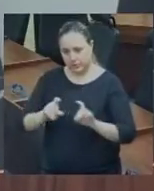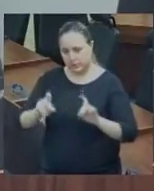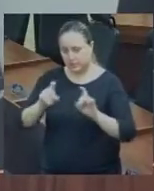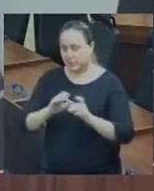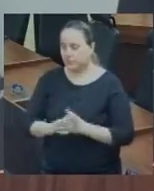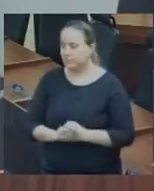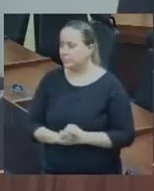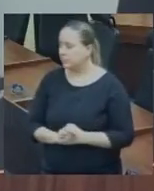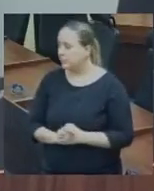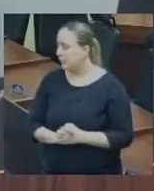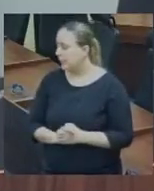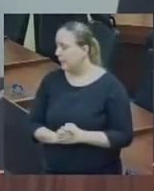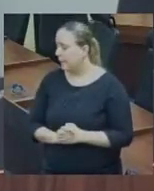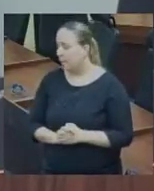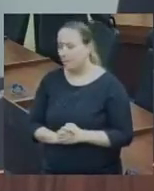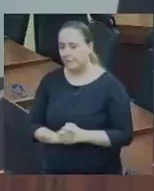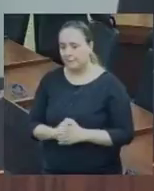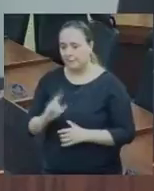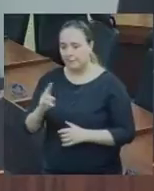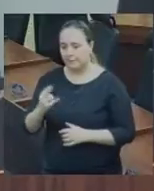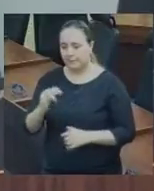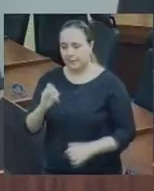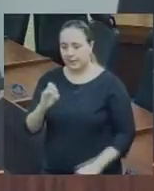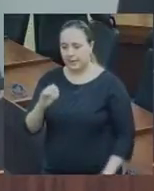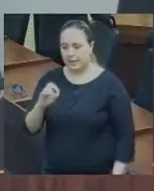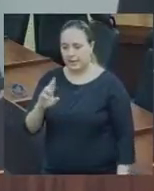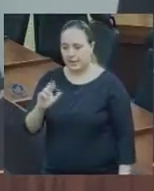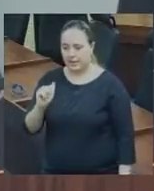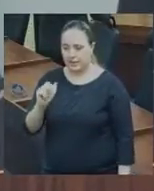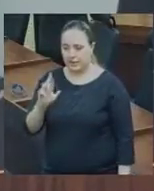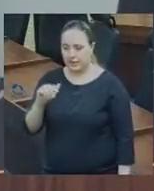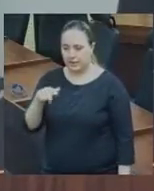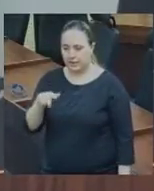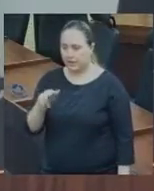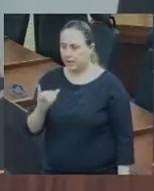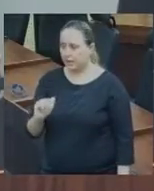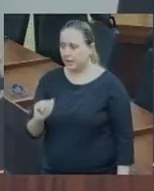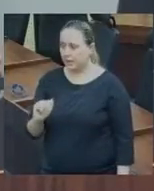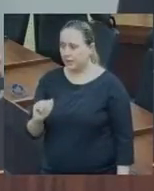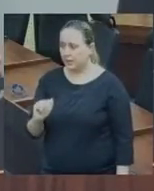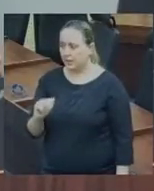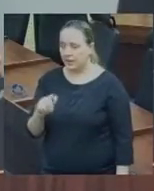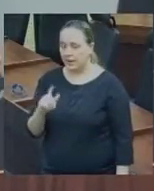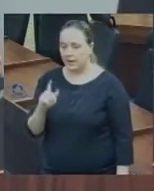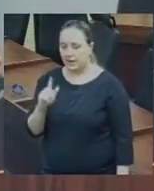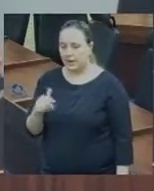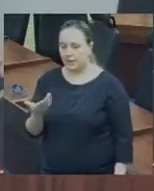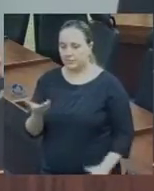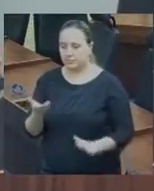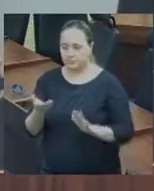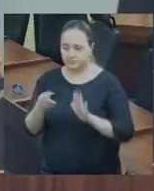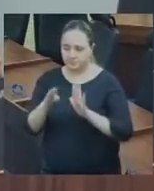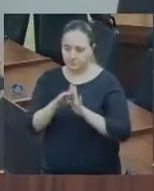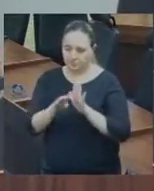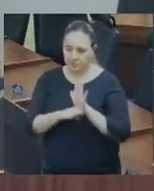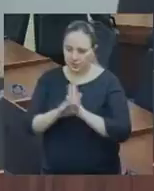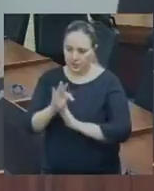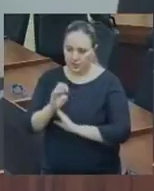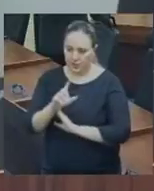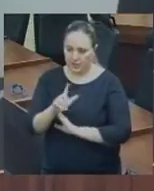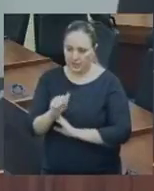é é conscientemente informada pelo pelo programador da tela